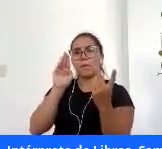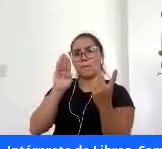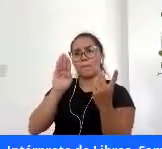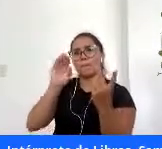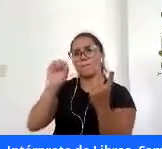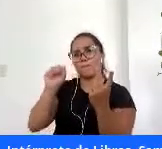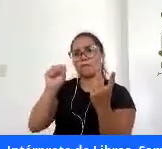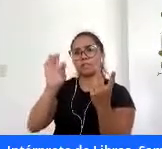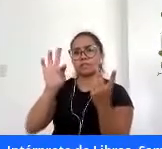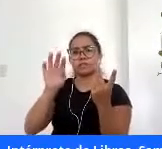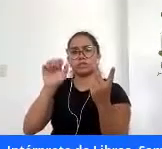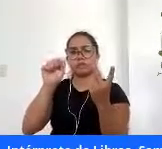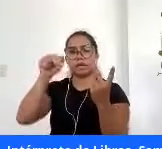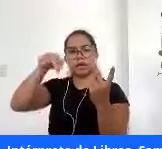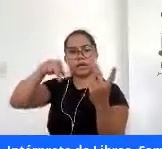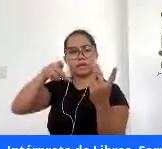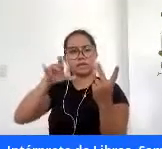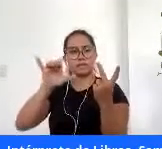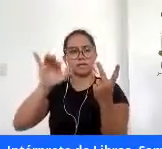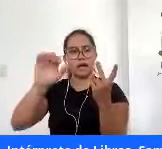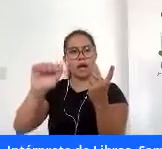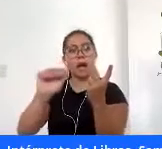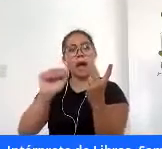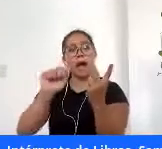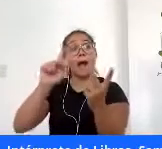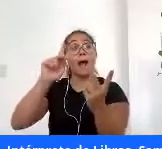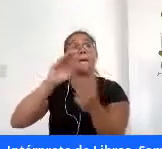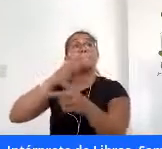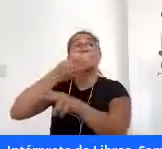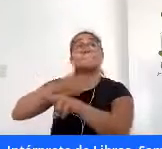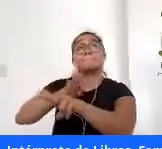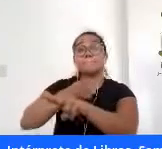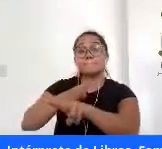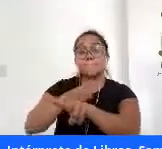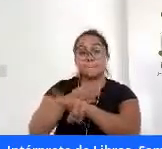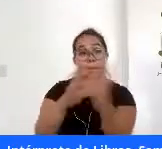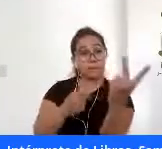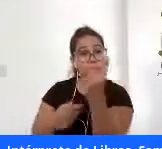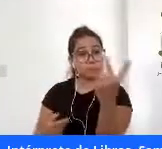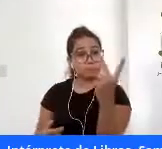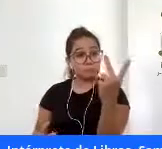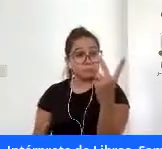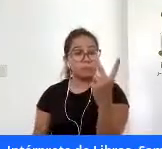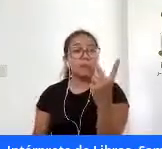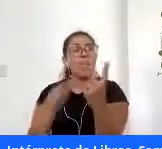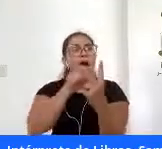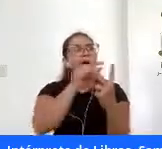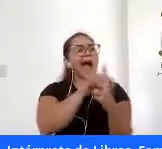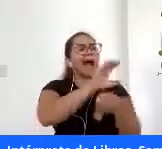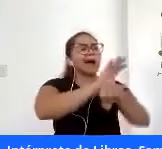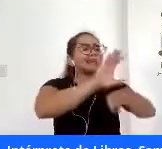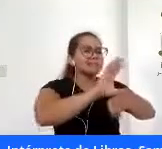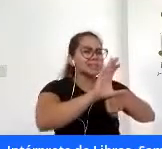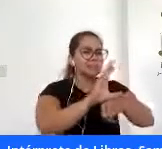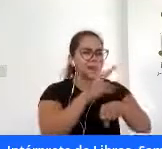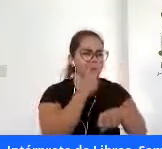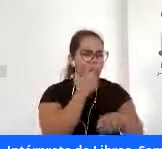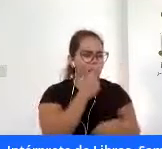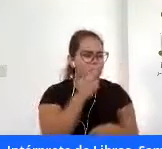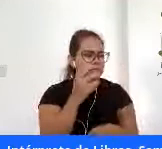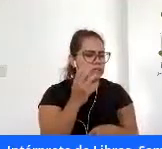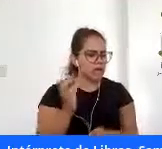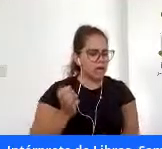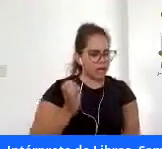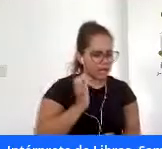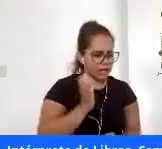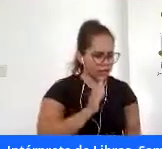partes que vão desempenhar funções diferentes. Então, por exemplo, a substância cinzenta ela é mais rica